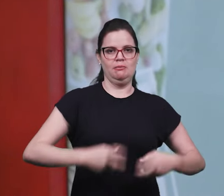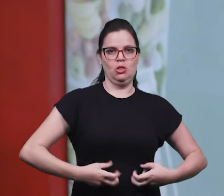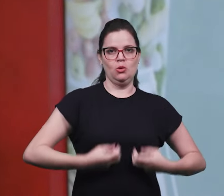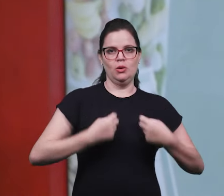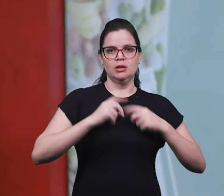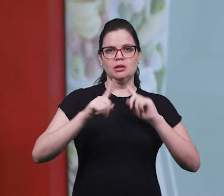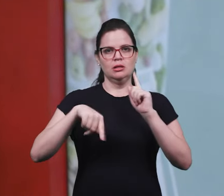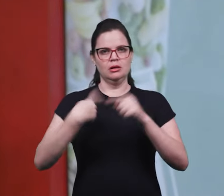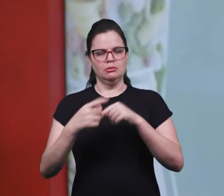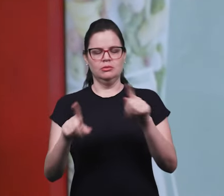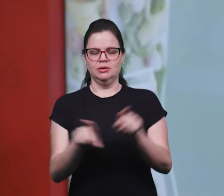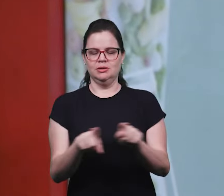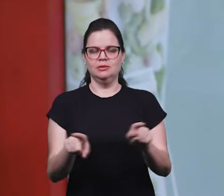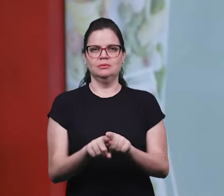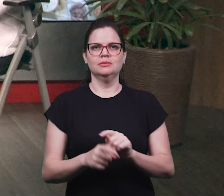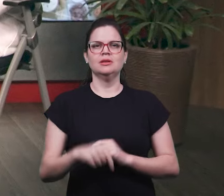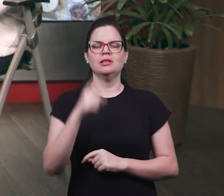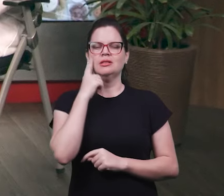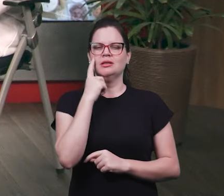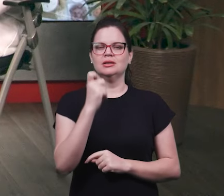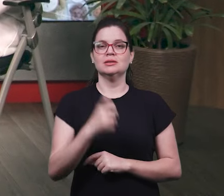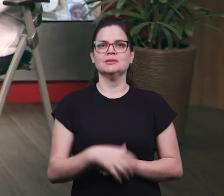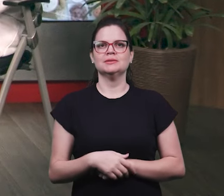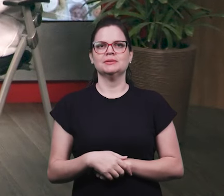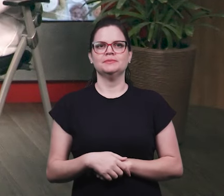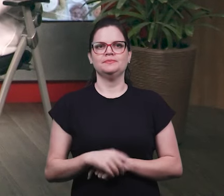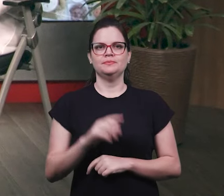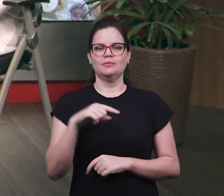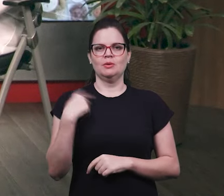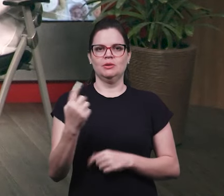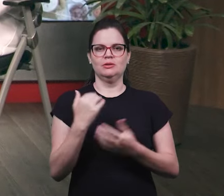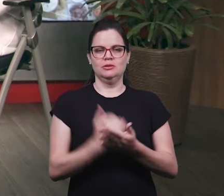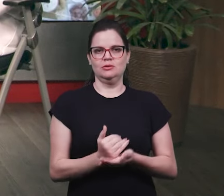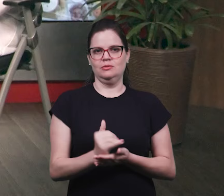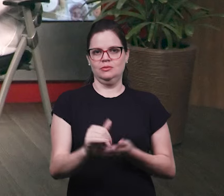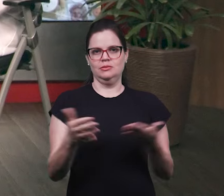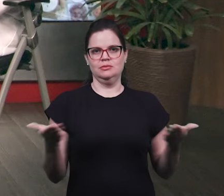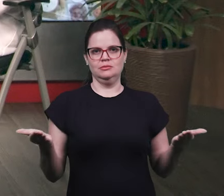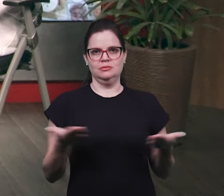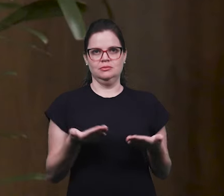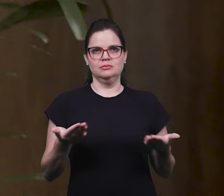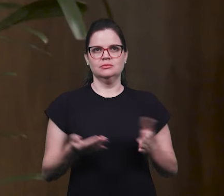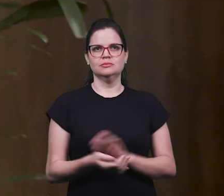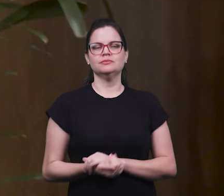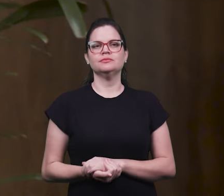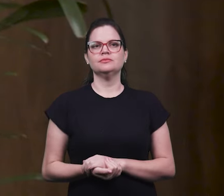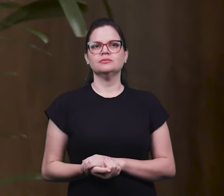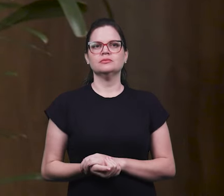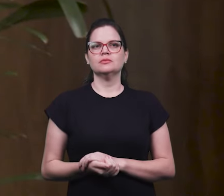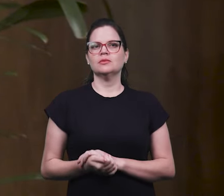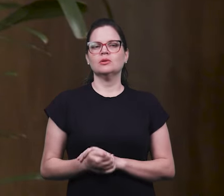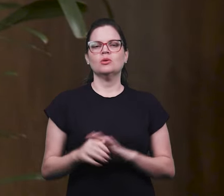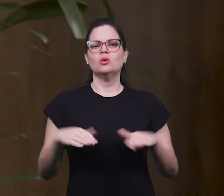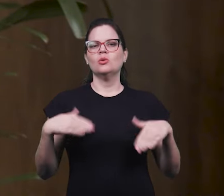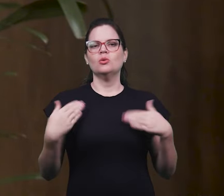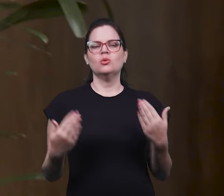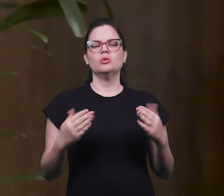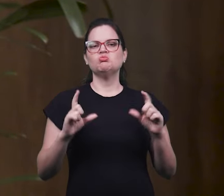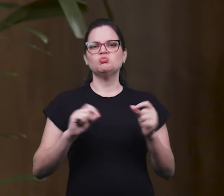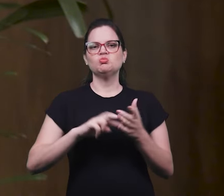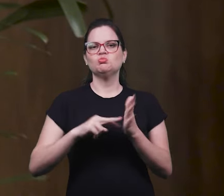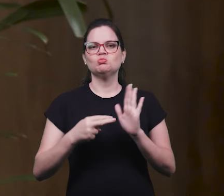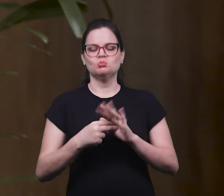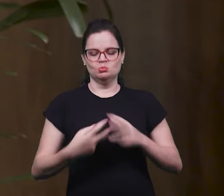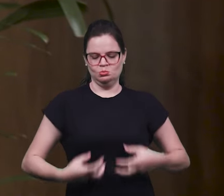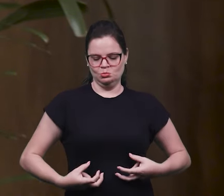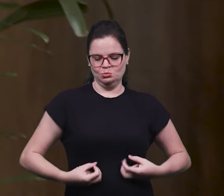tratamento também muito interessante então pra gente iniciar aí E qual seria a definição né de câncer